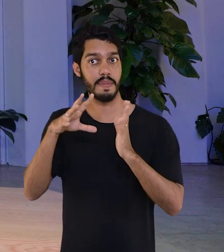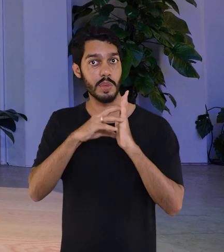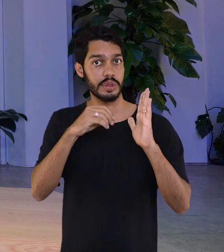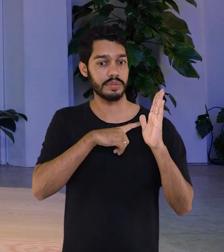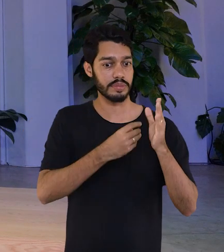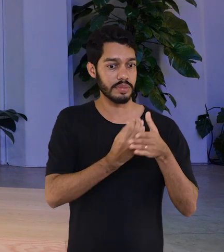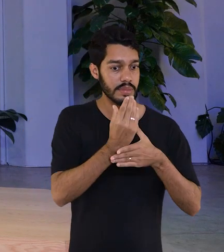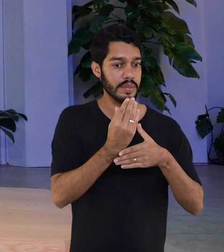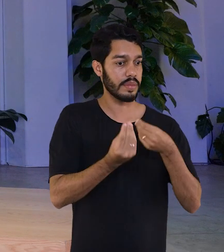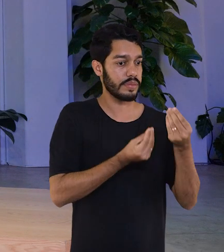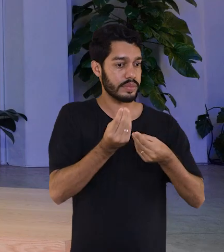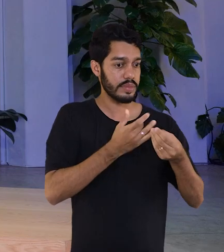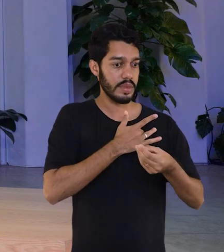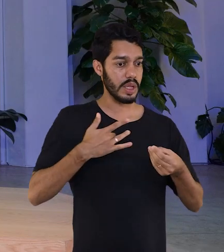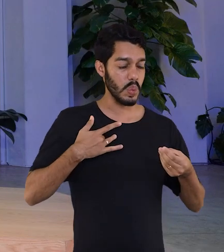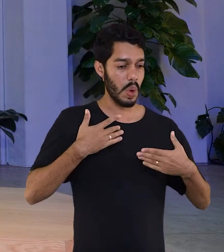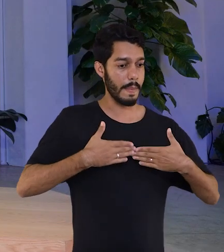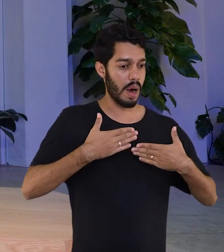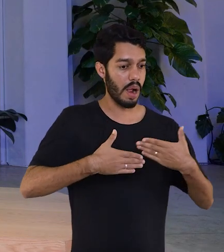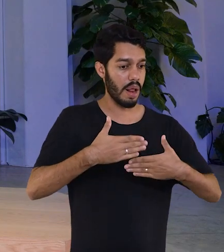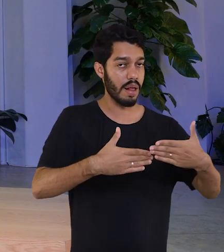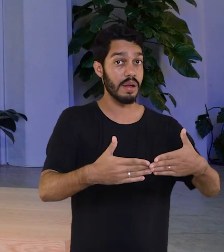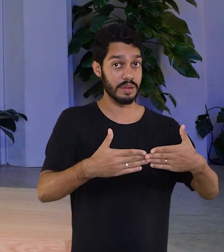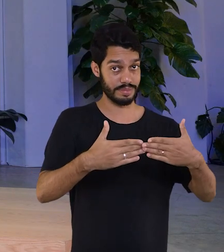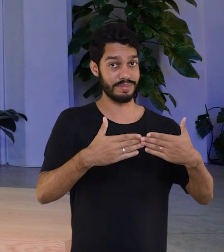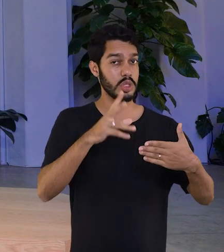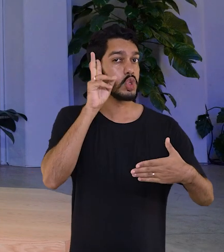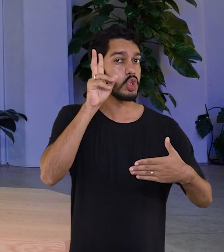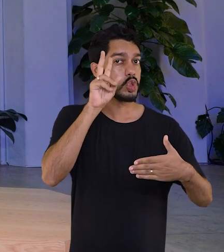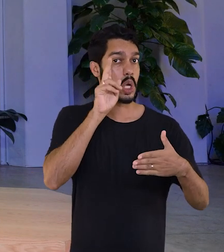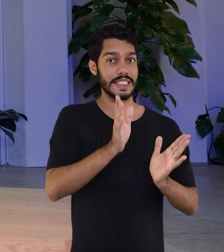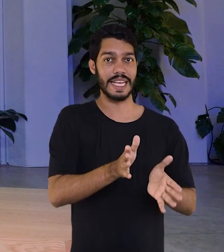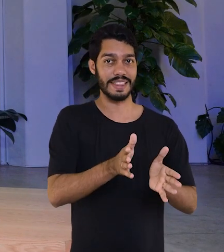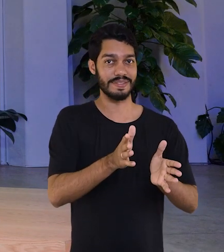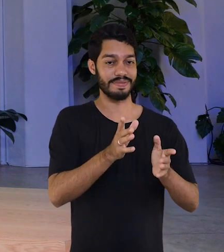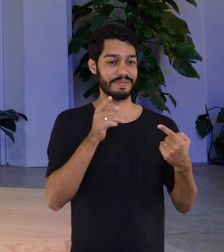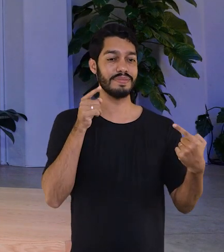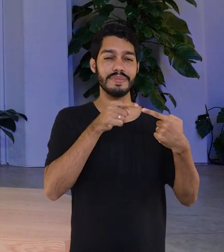leitura histórica dos dados de saúde, considerando também a